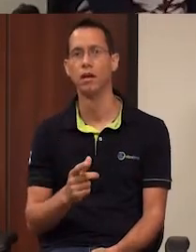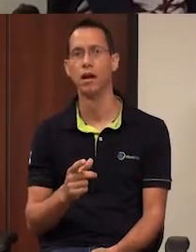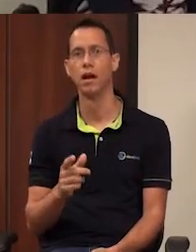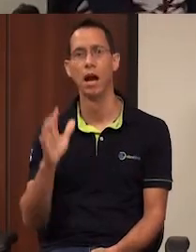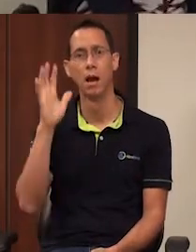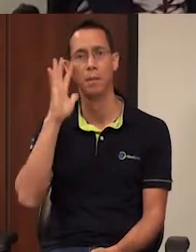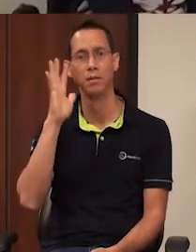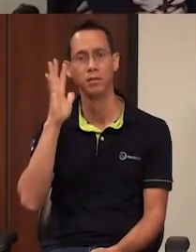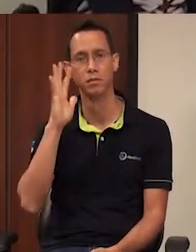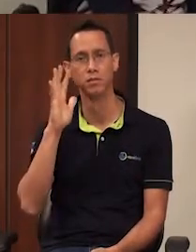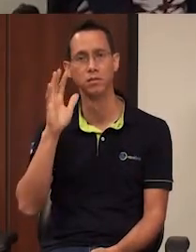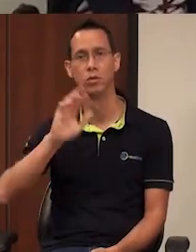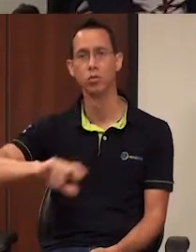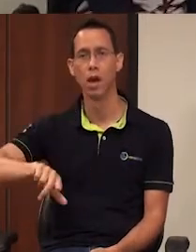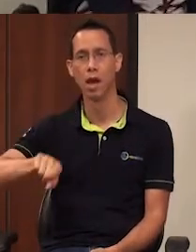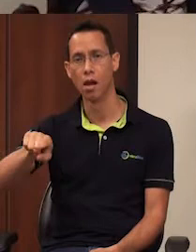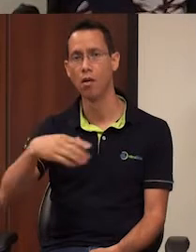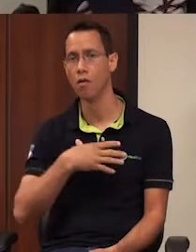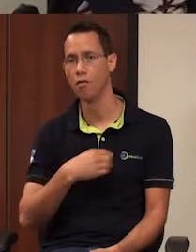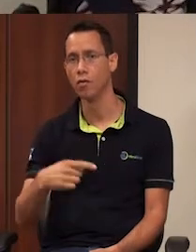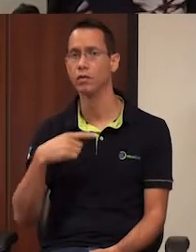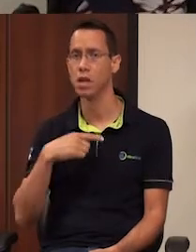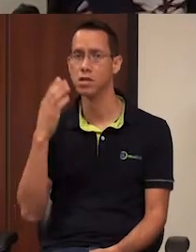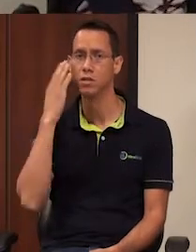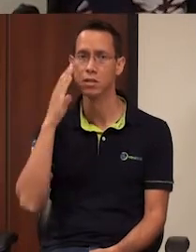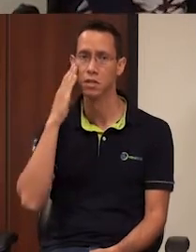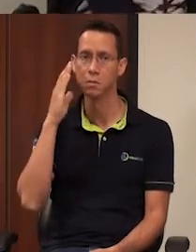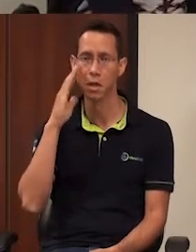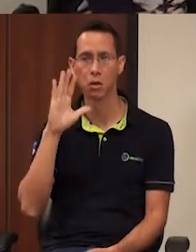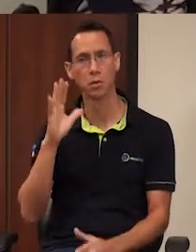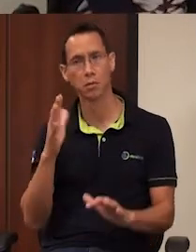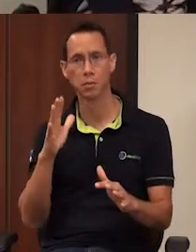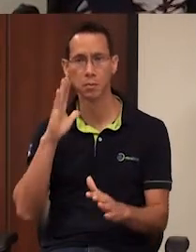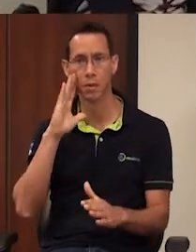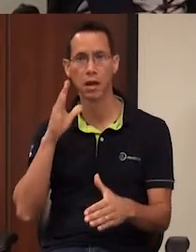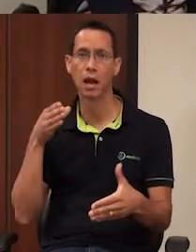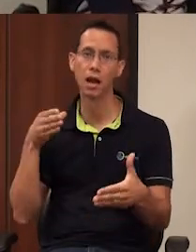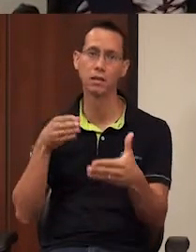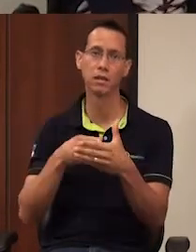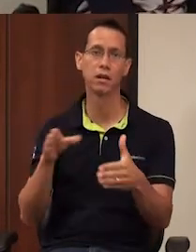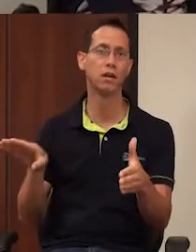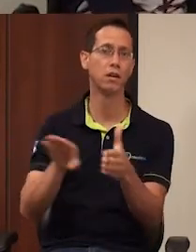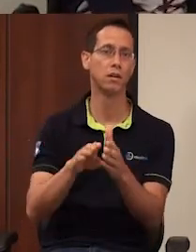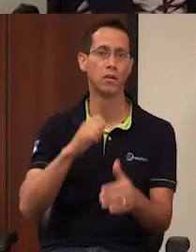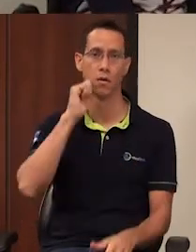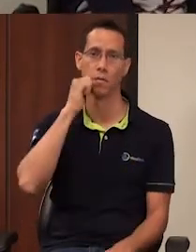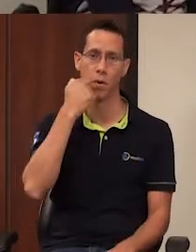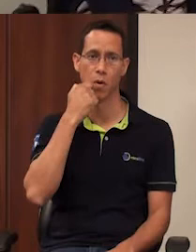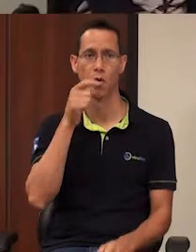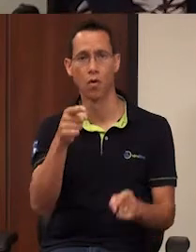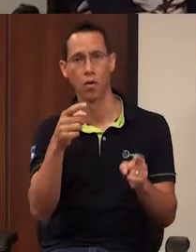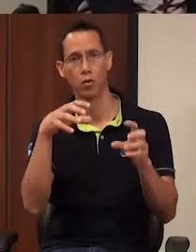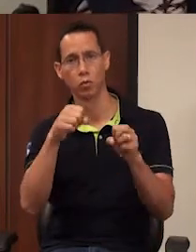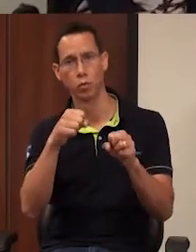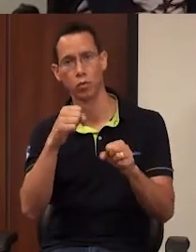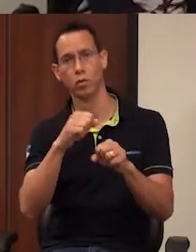em conta é que o meu filho tem discernimento até ir na padaria e escolher se ele quer um pão mais clarinho ou um pão mais